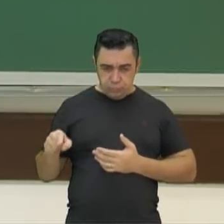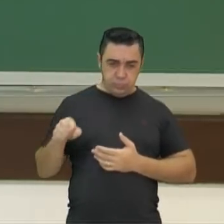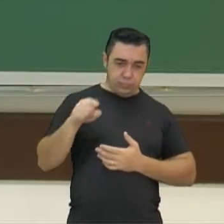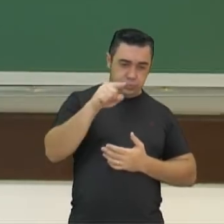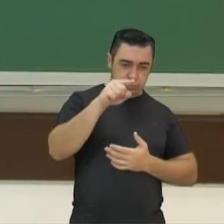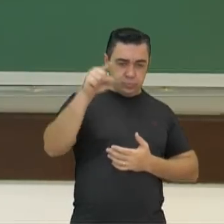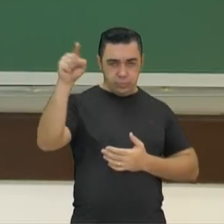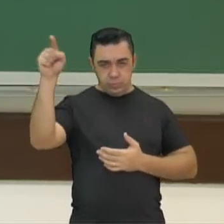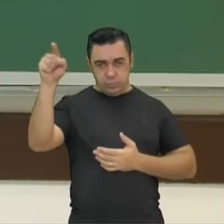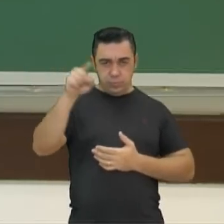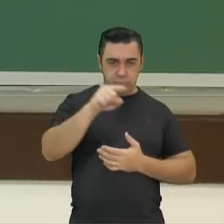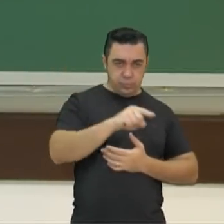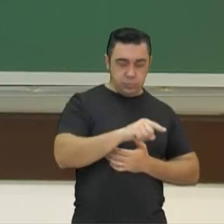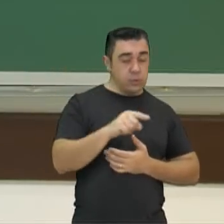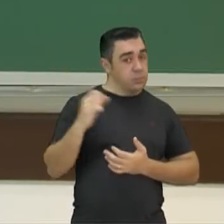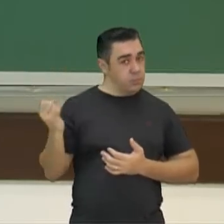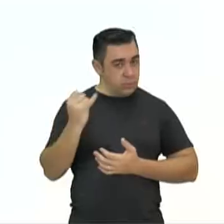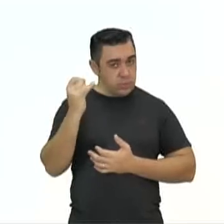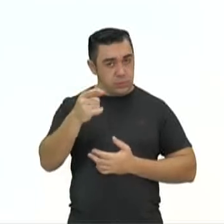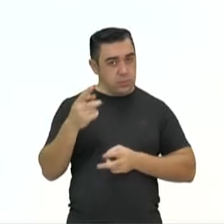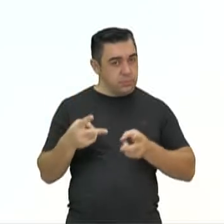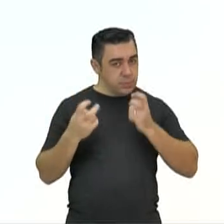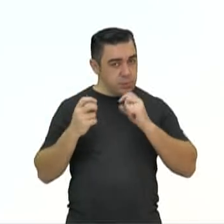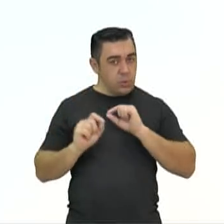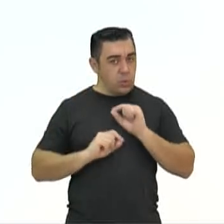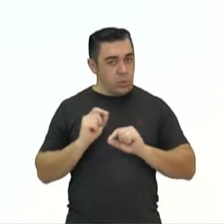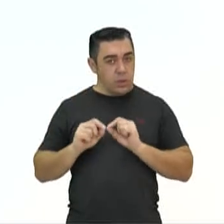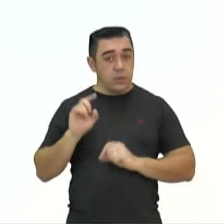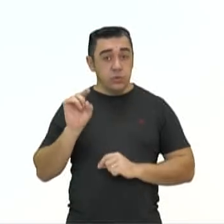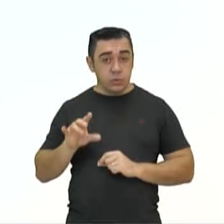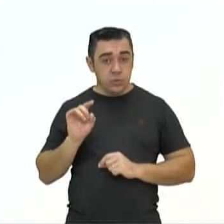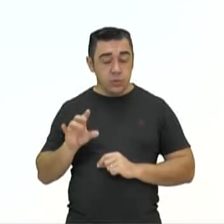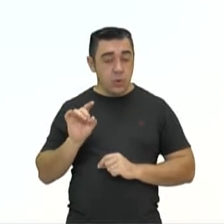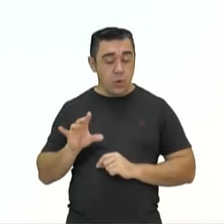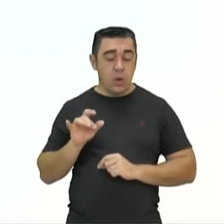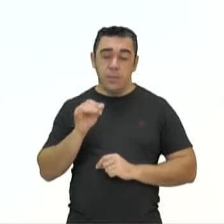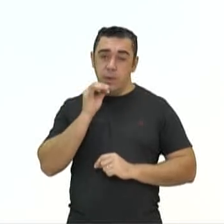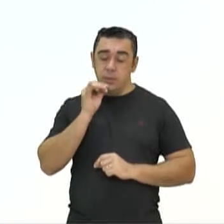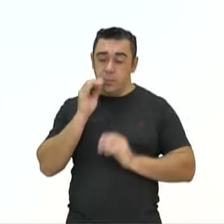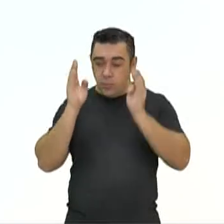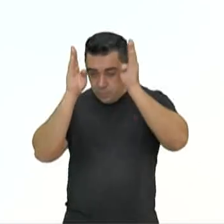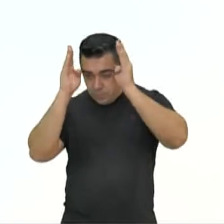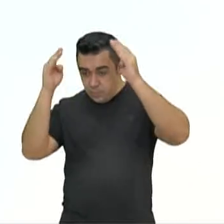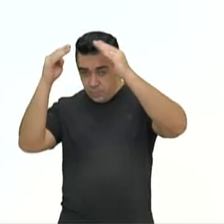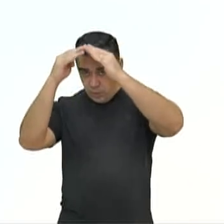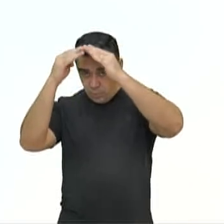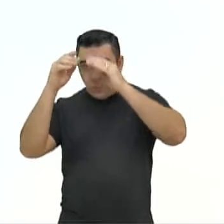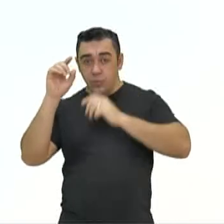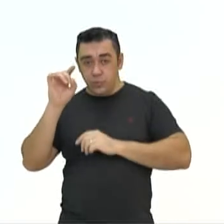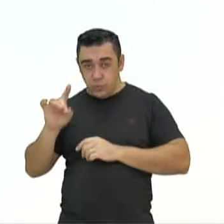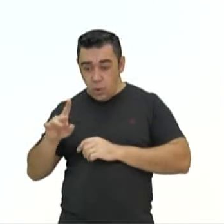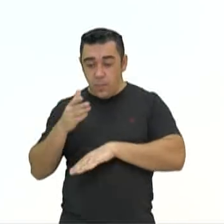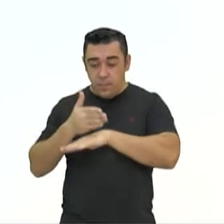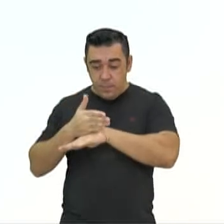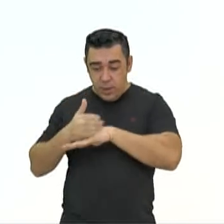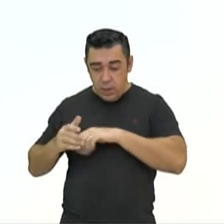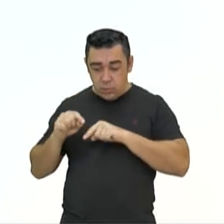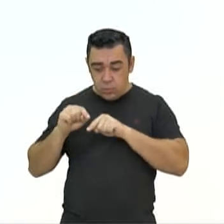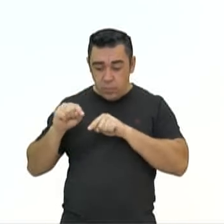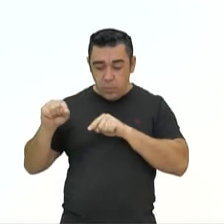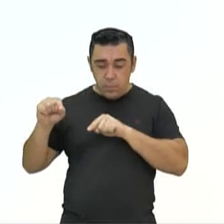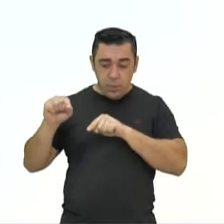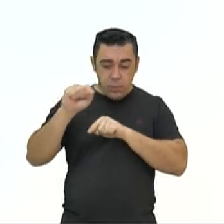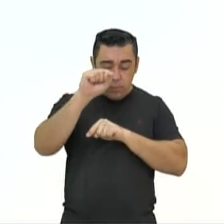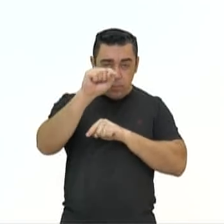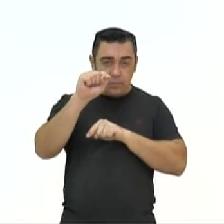X. É importante perceber que temos um bispo que andará somente nas diagonais brancas e outro somente nas diagonais pretas. Isso é importante